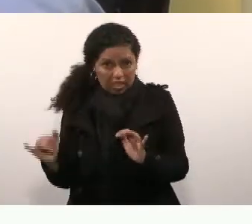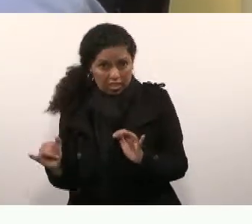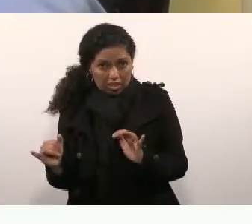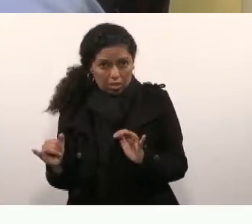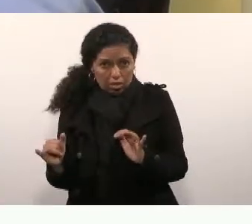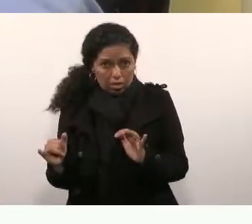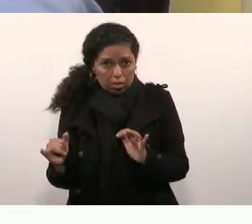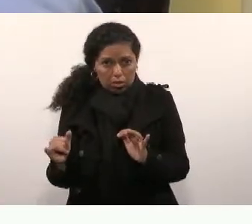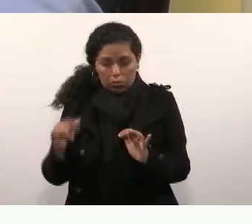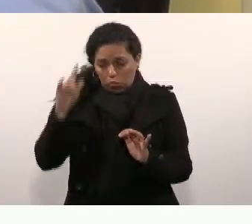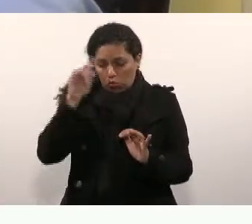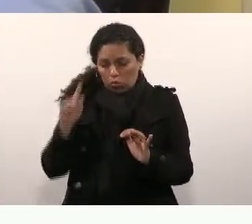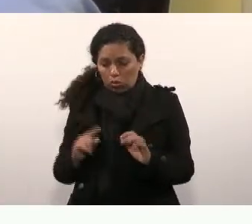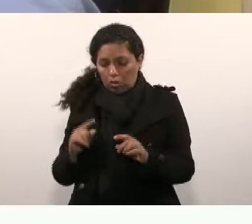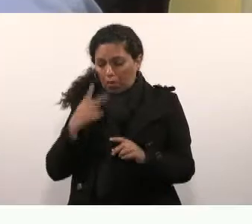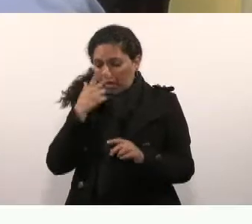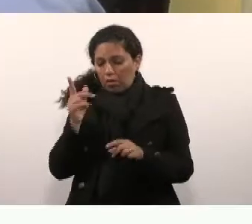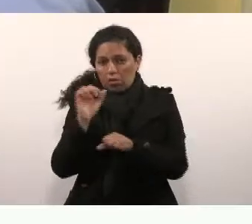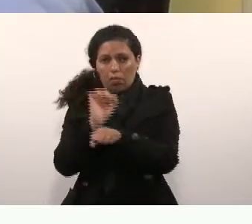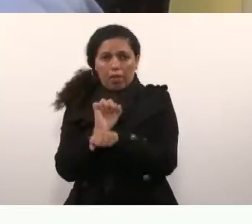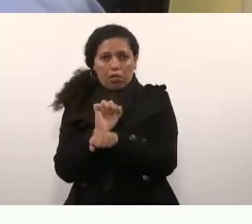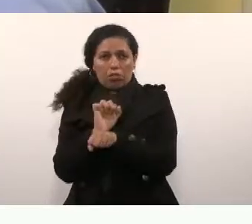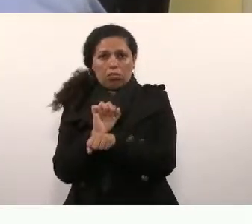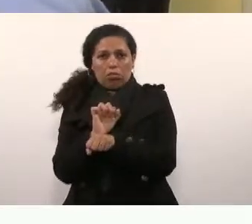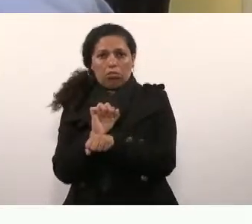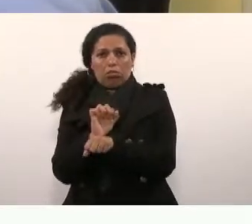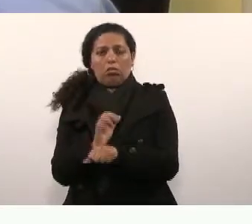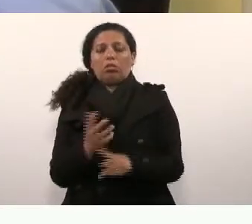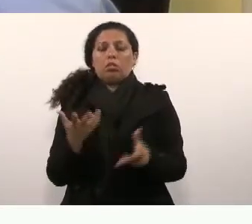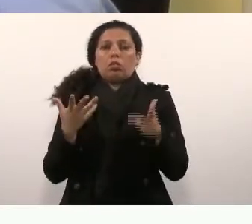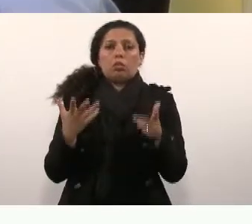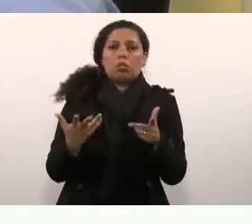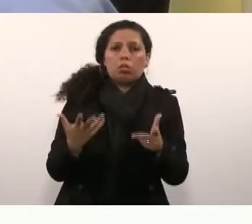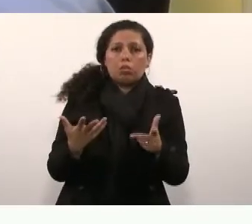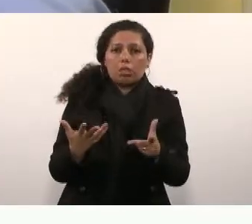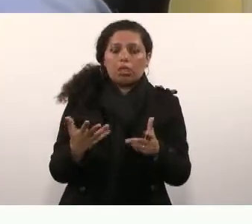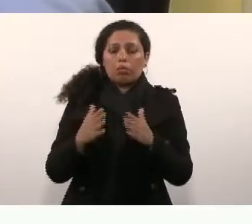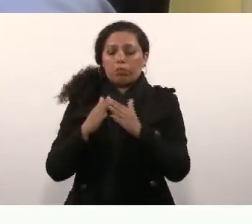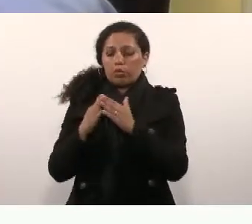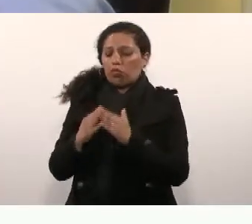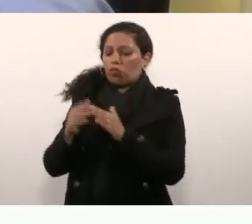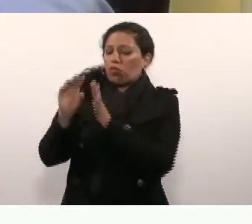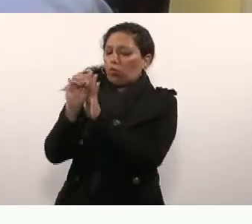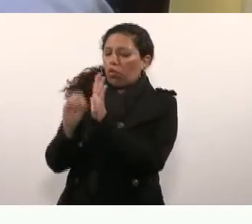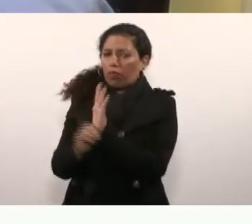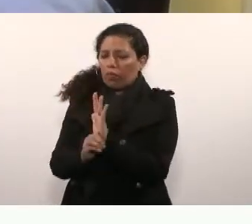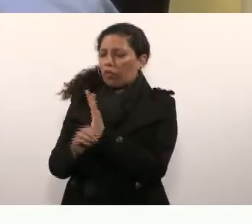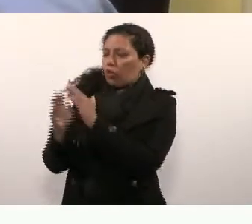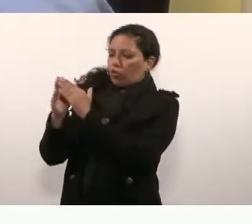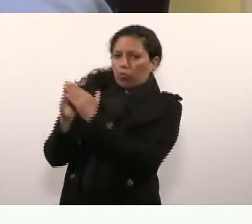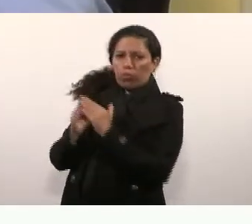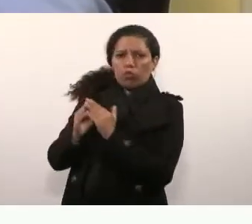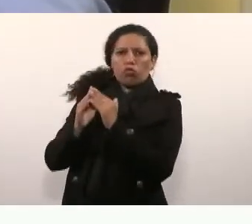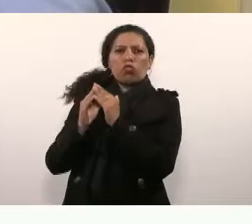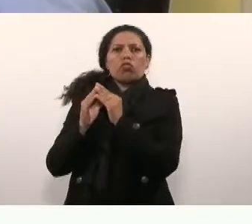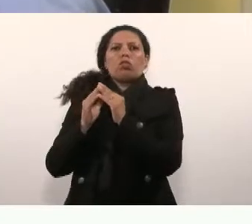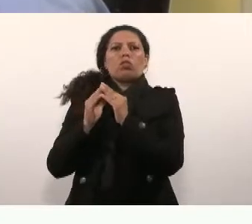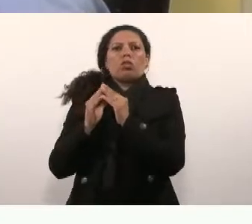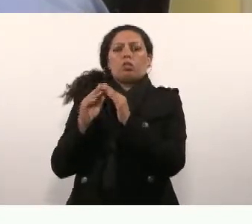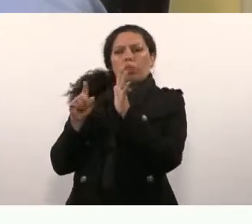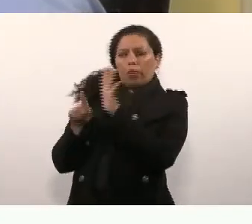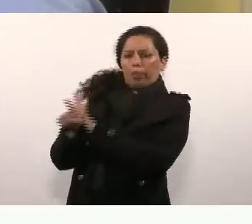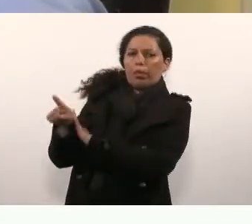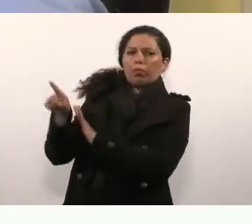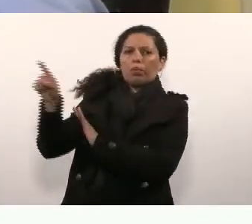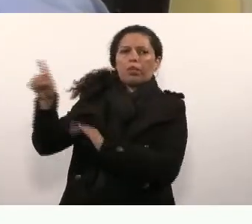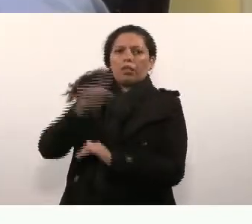nenhum. Então eu gostaria de sugerir que nós mandássemos um ofício, um pedido, uma sugestão para que